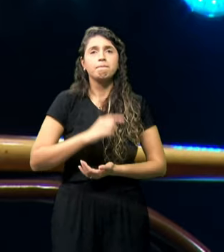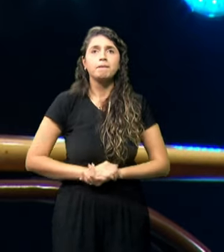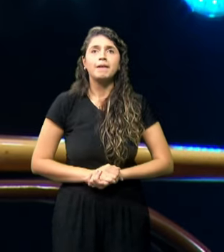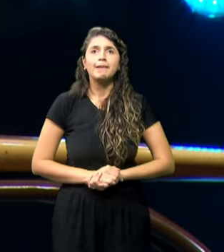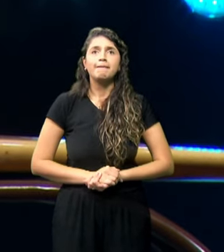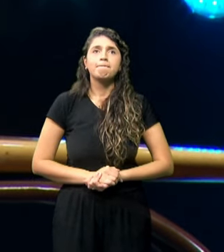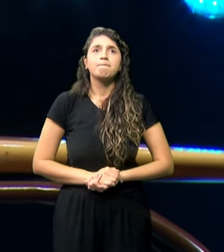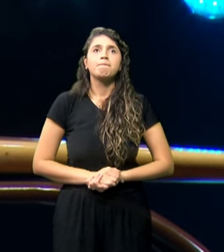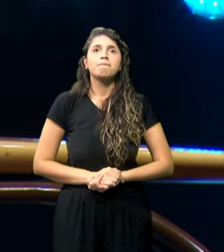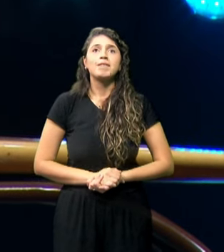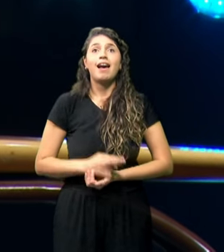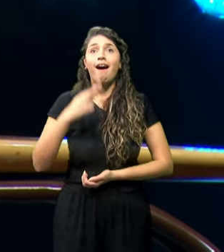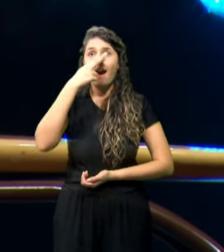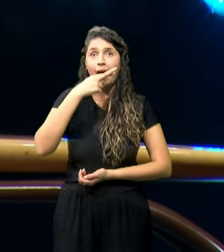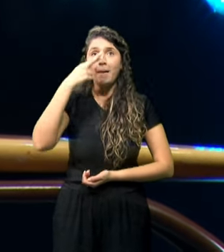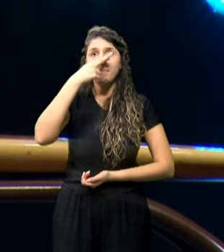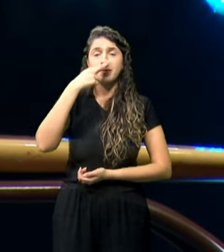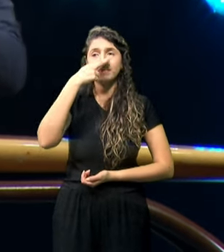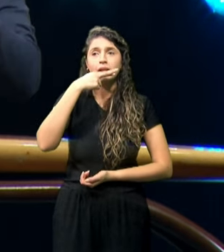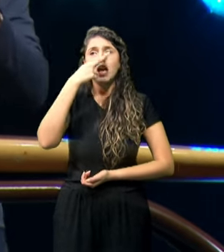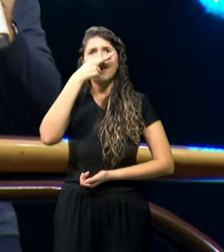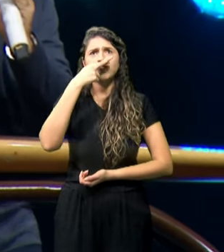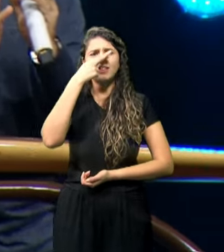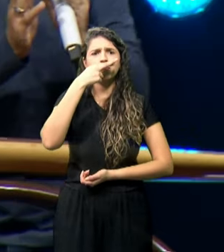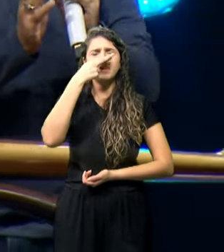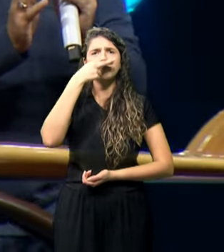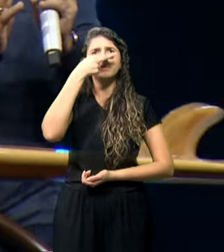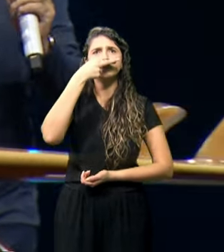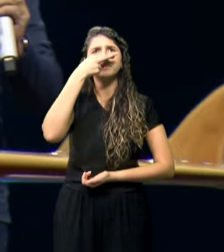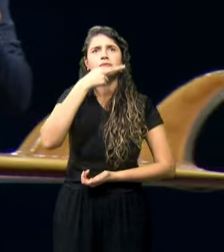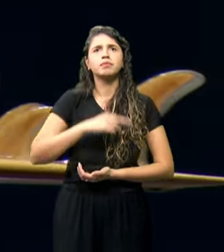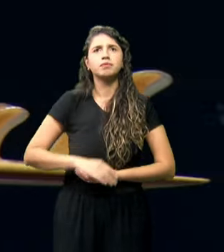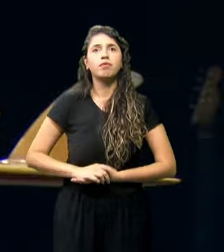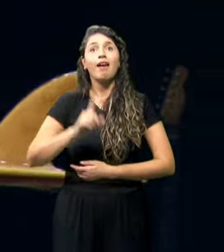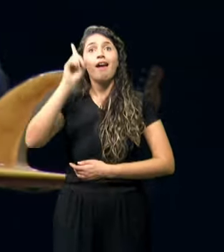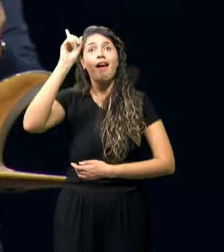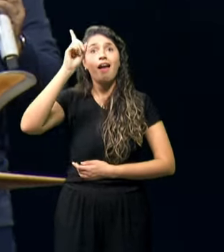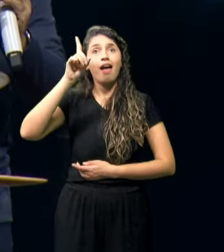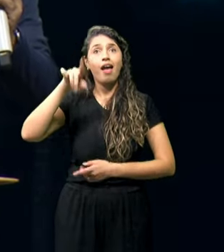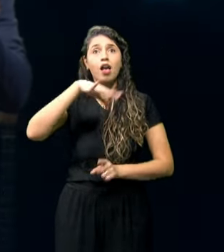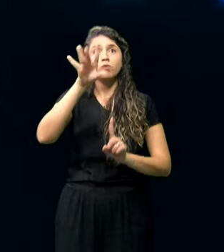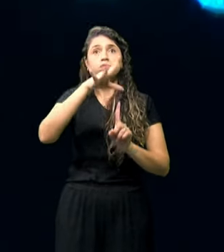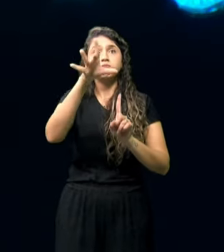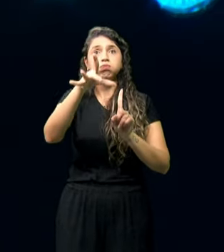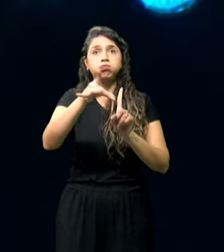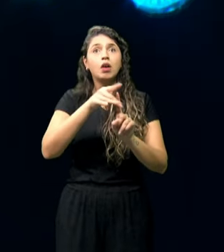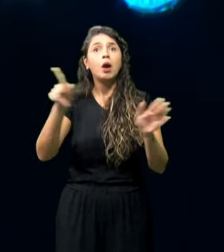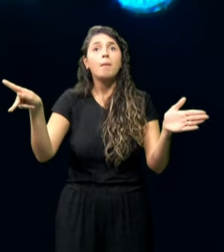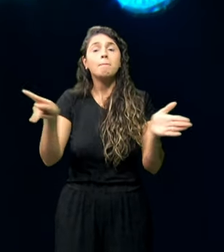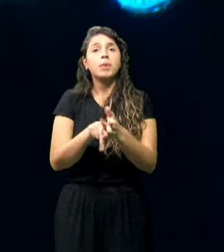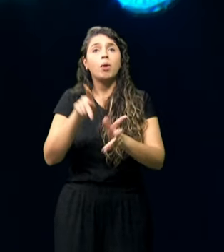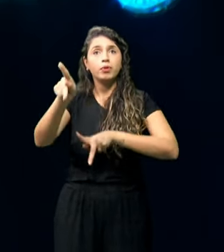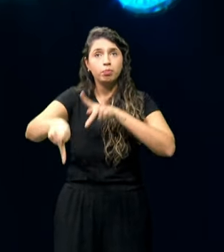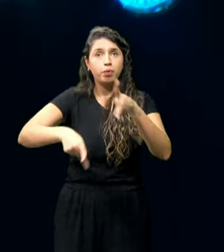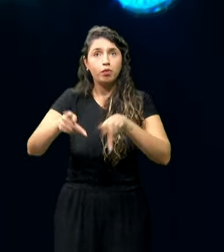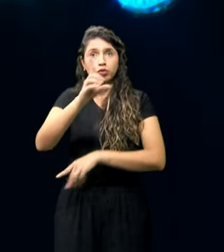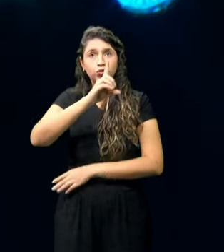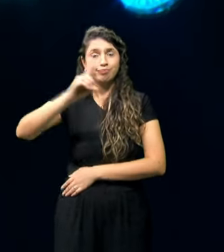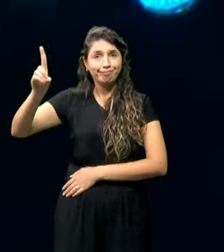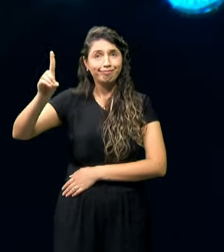Essa mulher é incorporada ao povo de Deus. Era